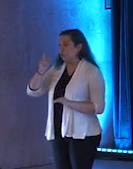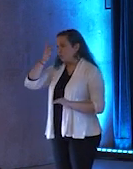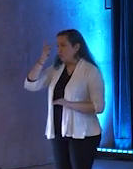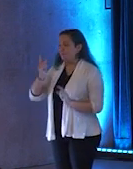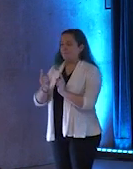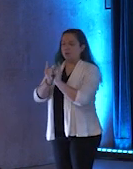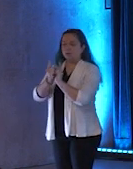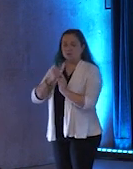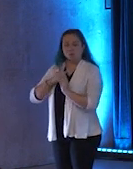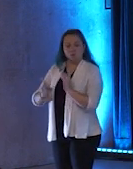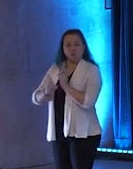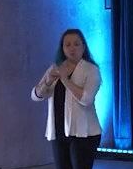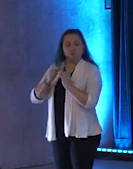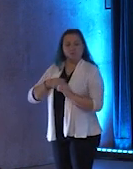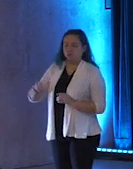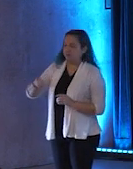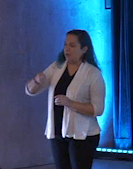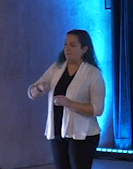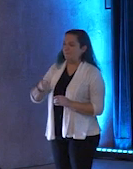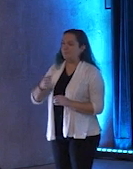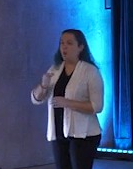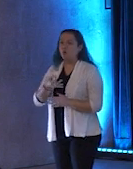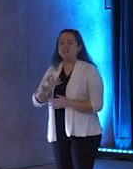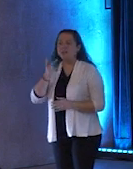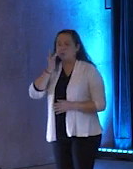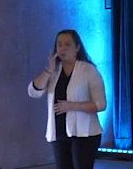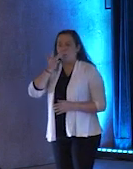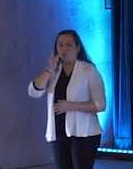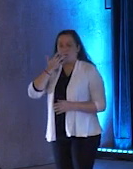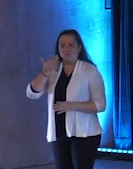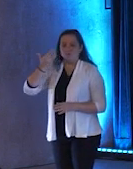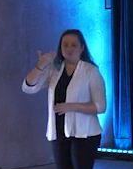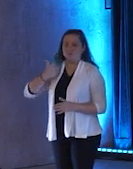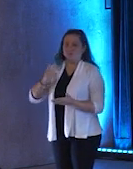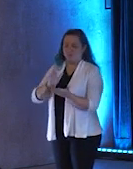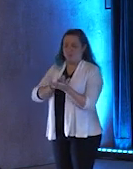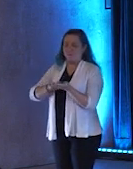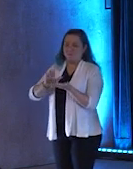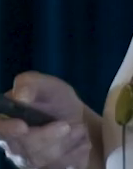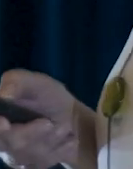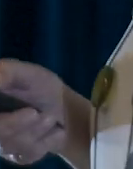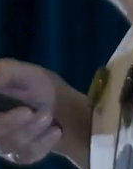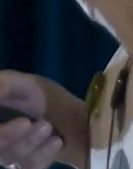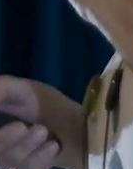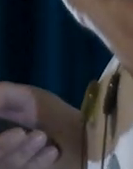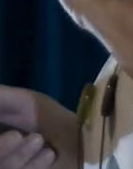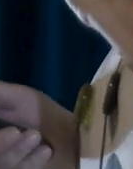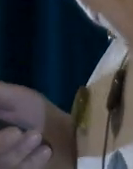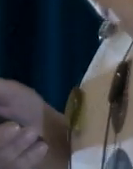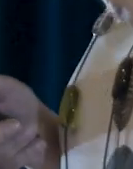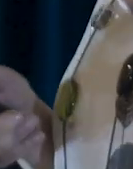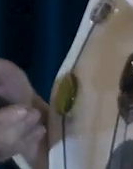por encontrar um saquinho cheio de moedas de ouro e um antigo bilhete da Madre Superiora, datado